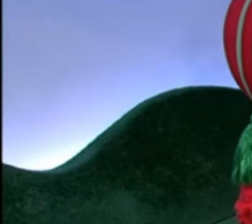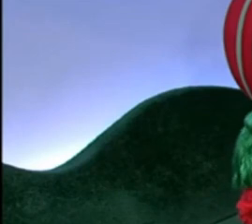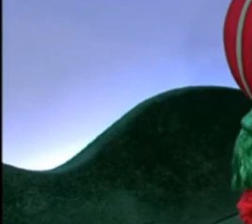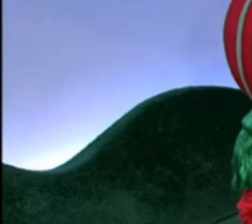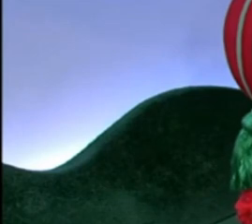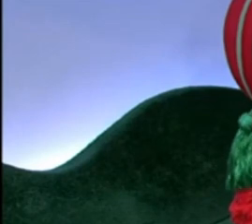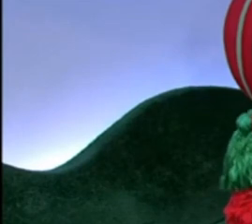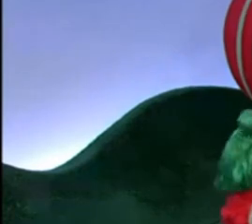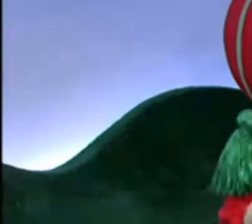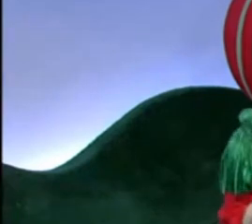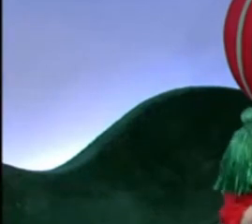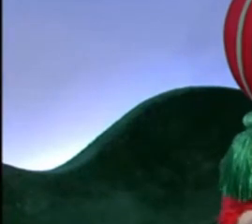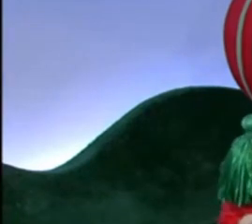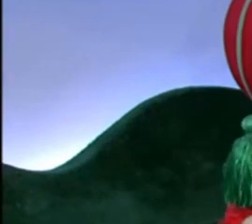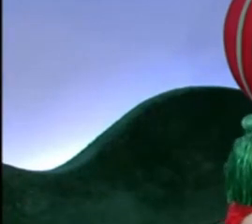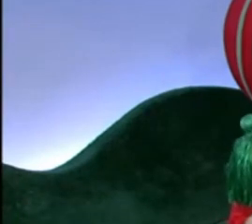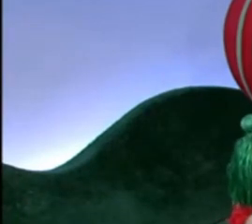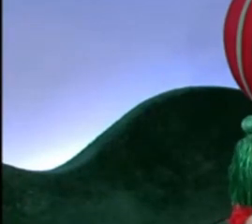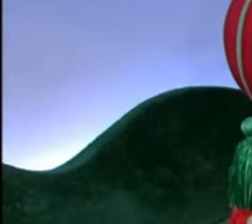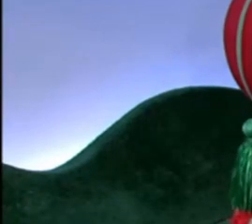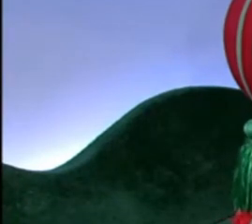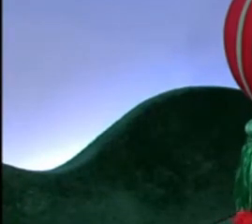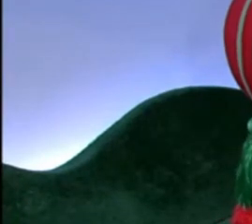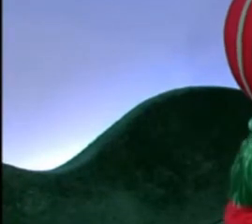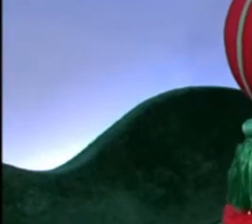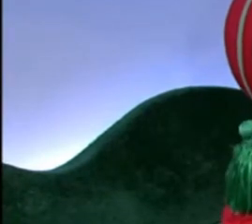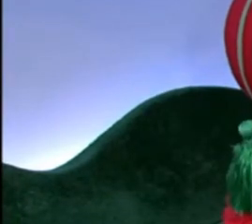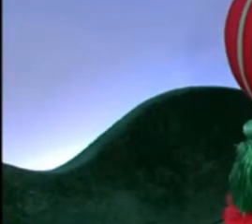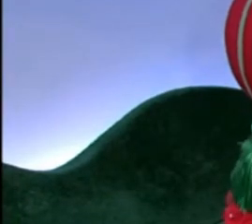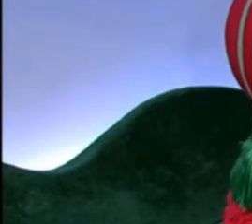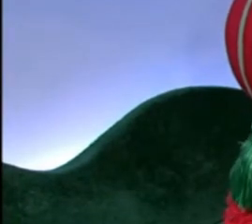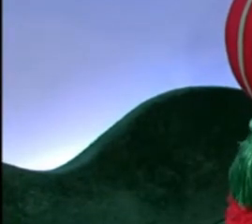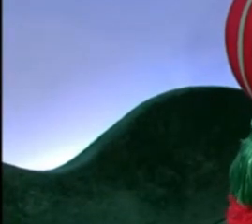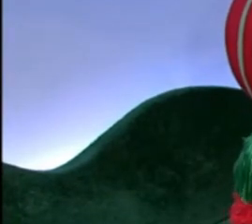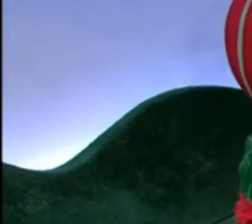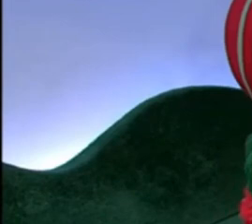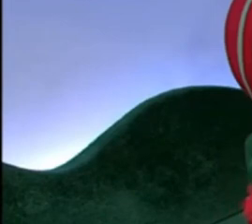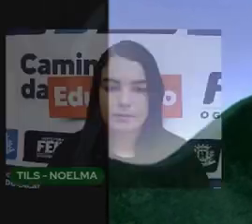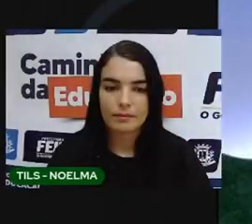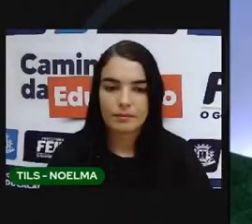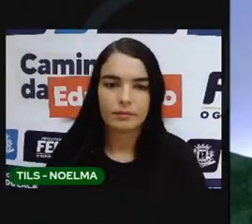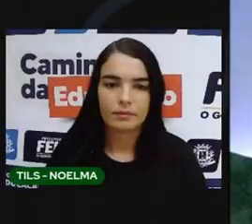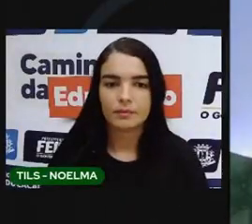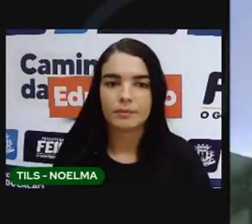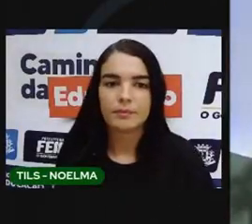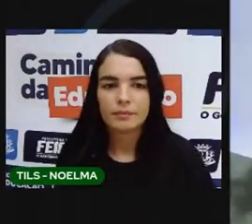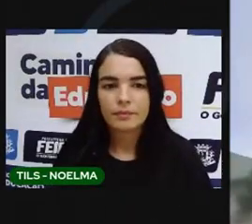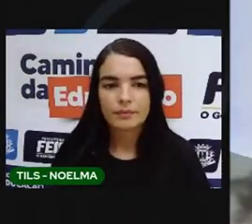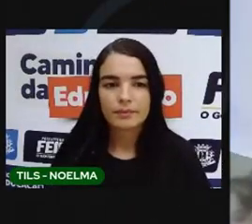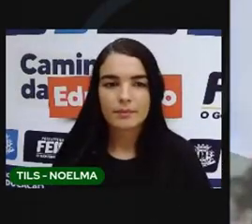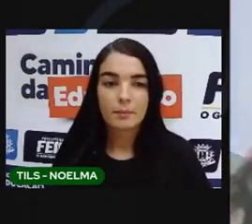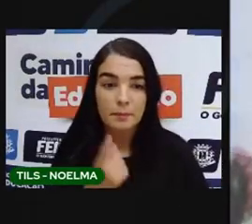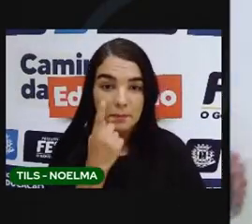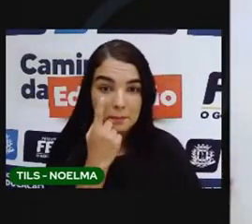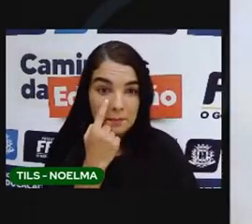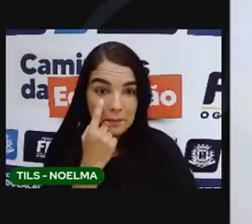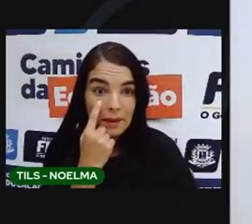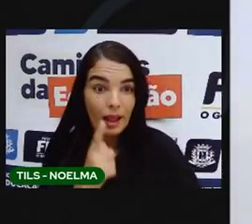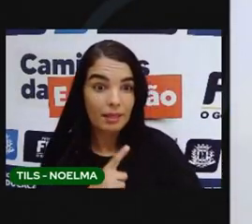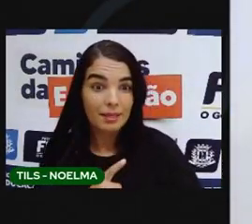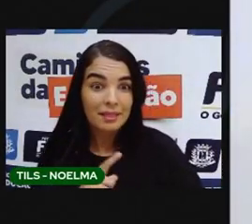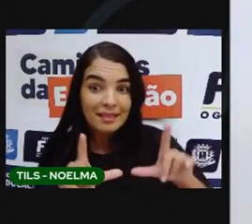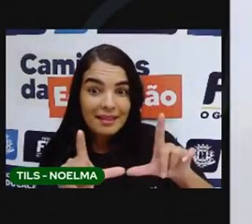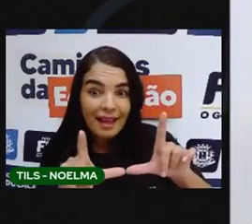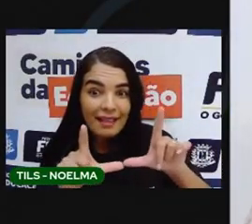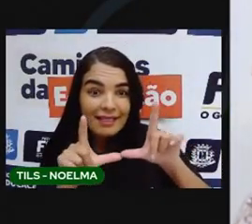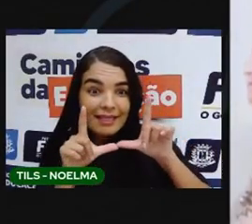bochecha rosa? Tem, tem. A família toda. E olha só, tem um monte de crianças. E aqui, eu